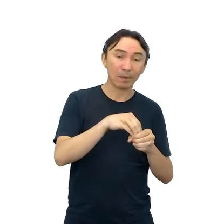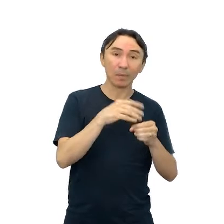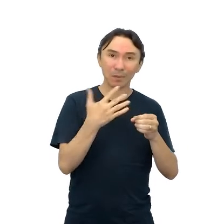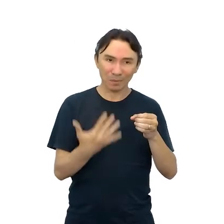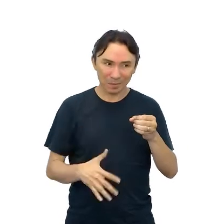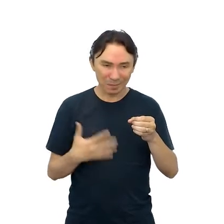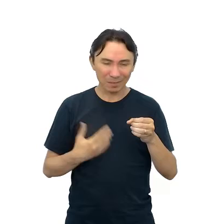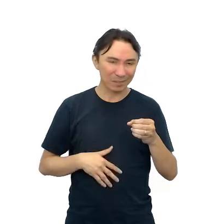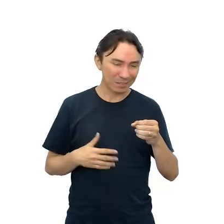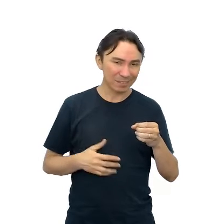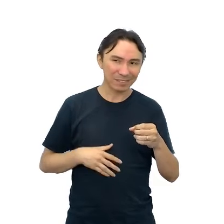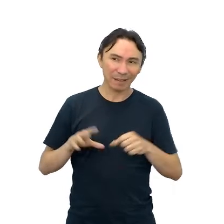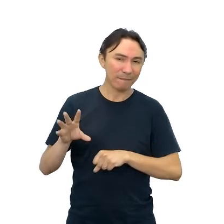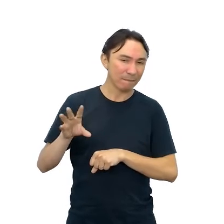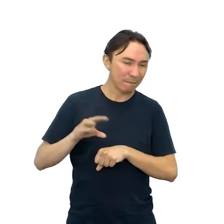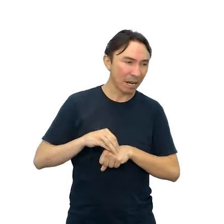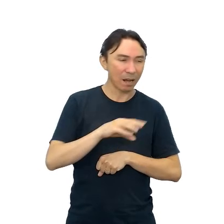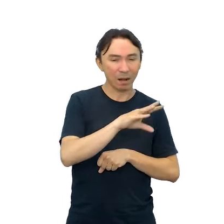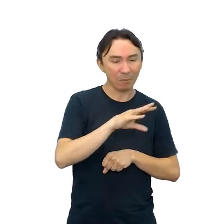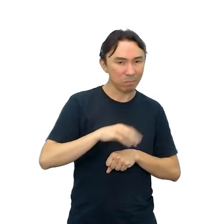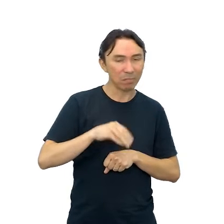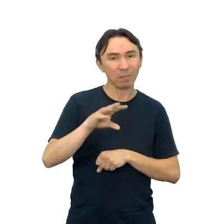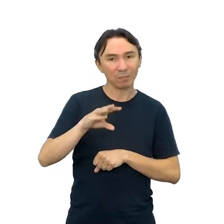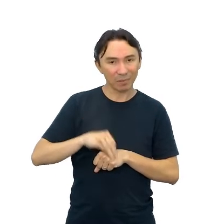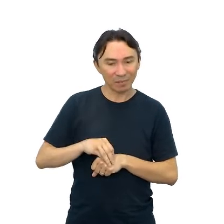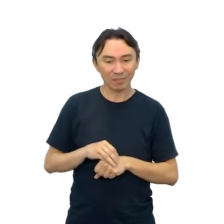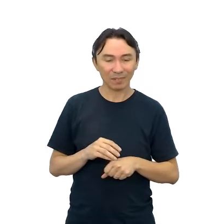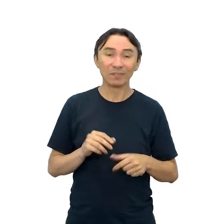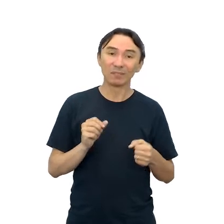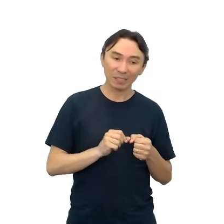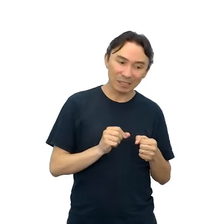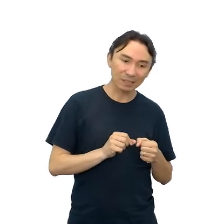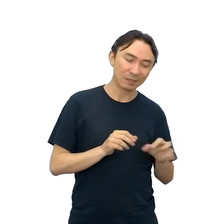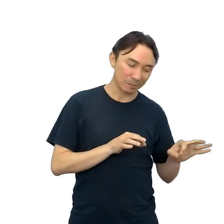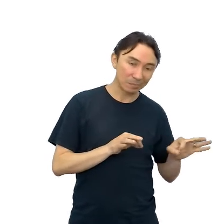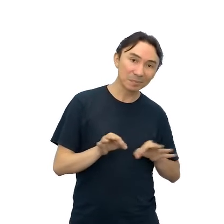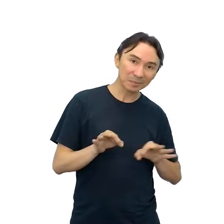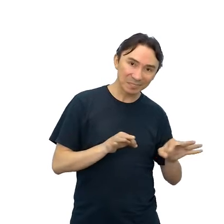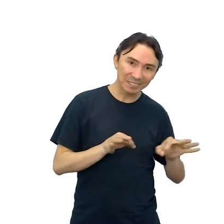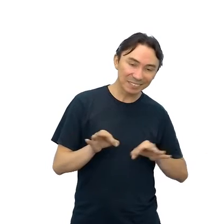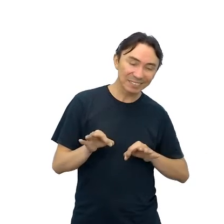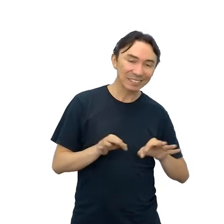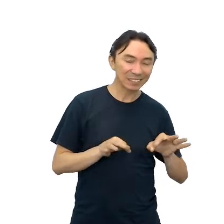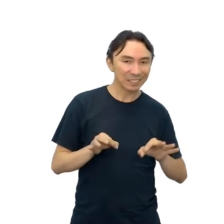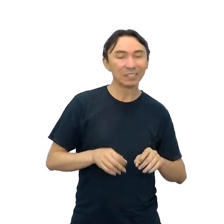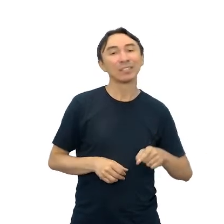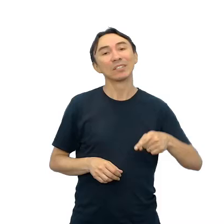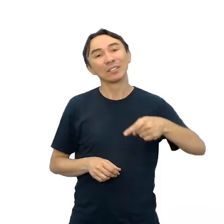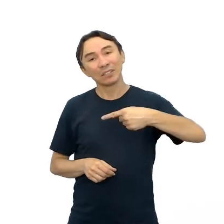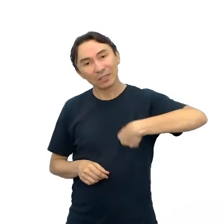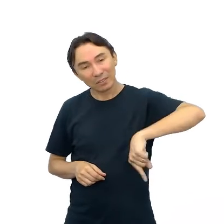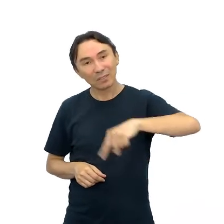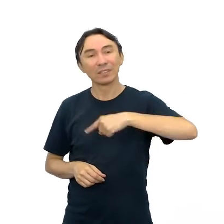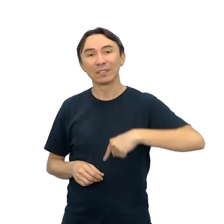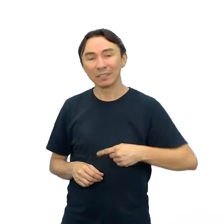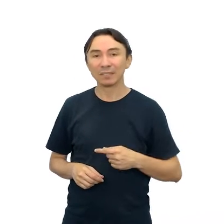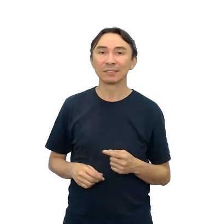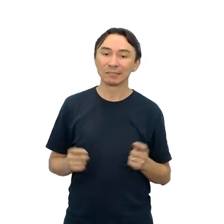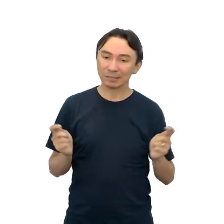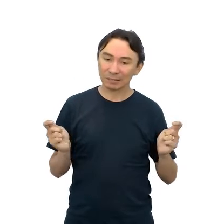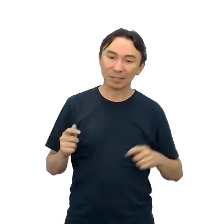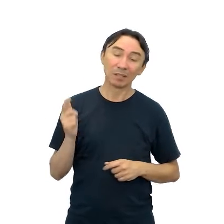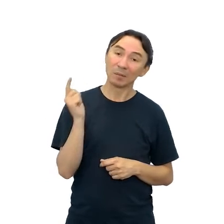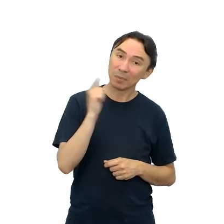possamos criar o nosso plano de ação, né, nós estamos consolidando os